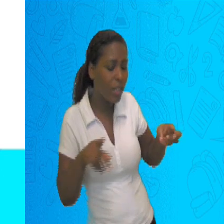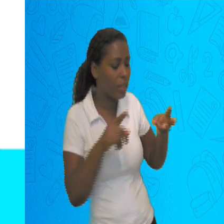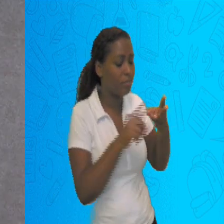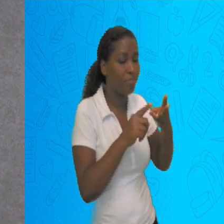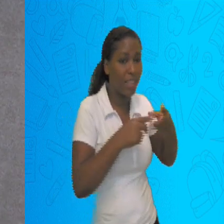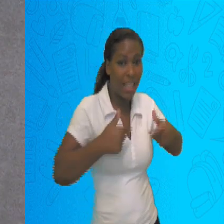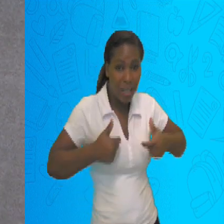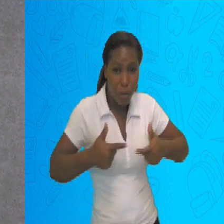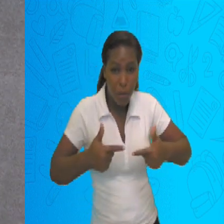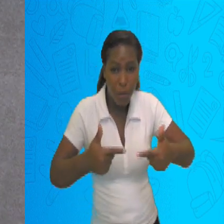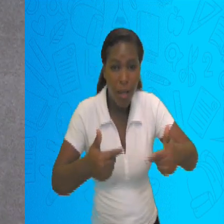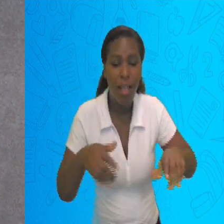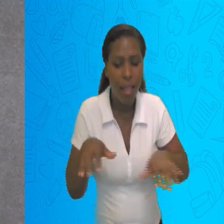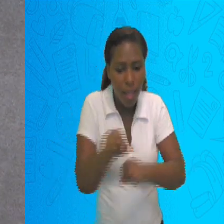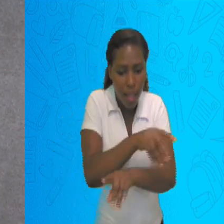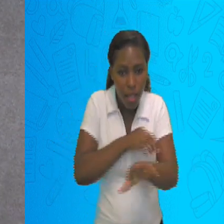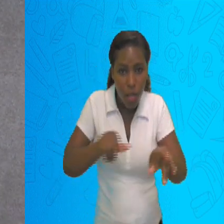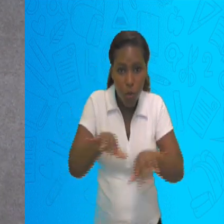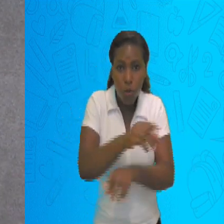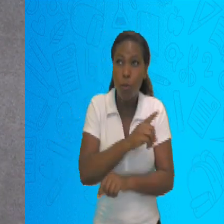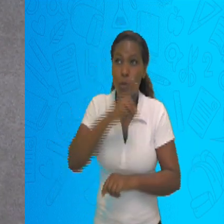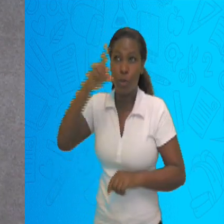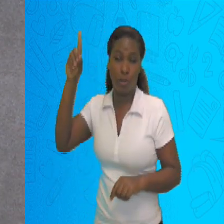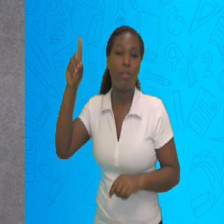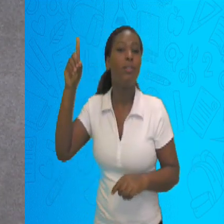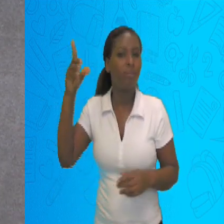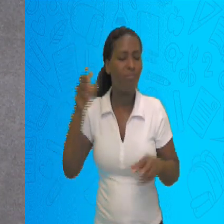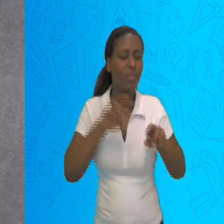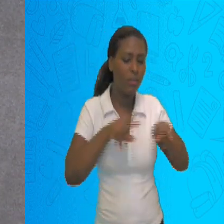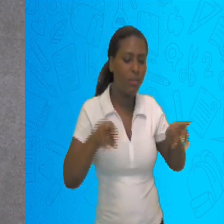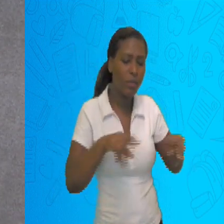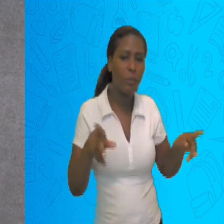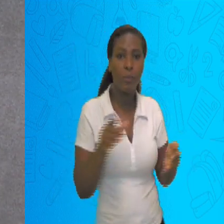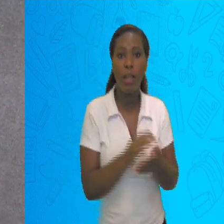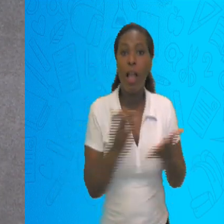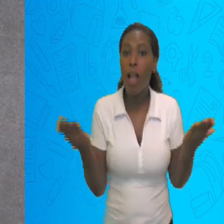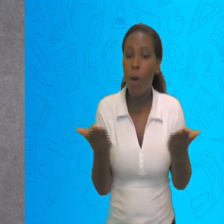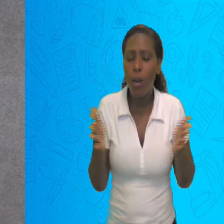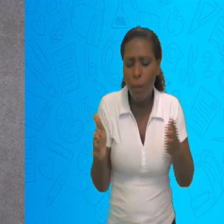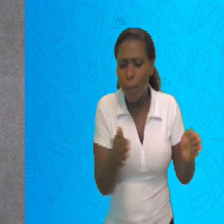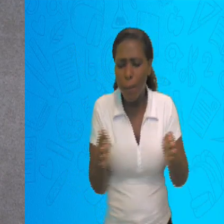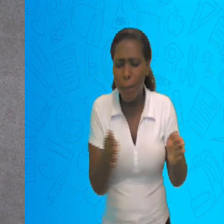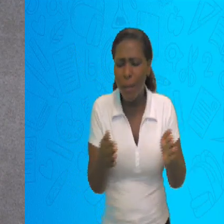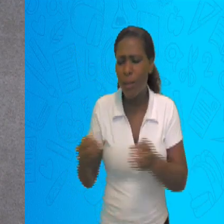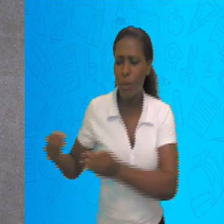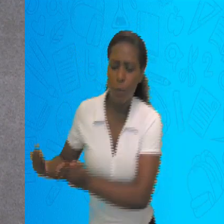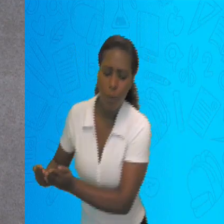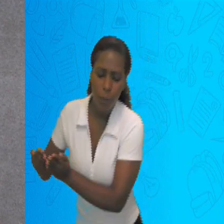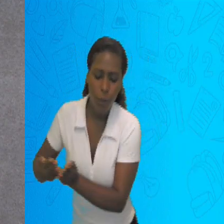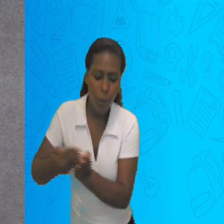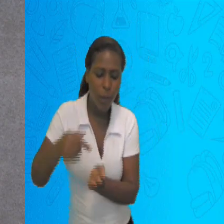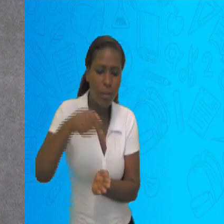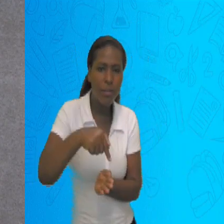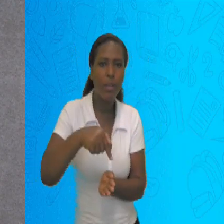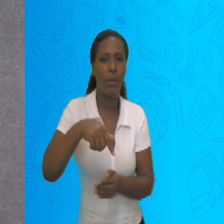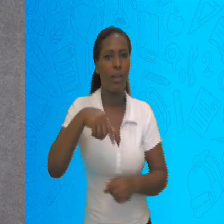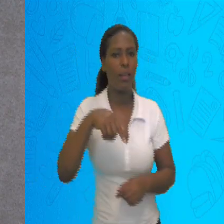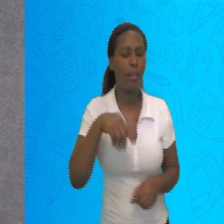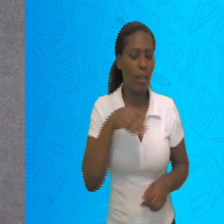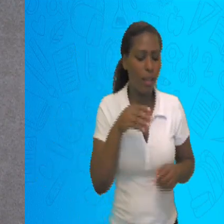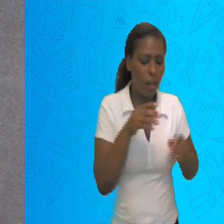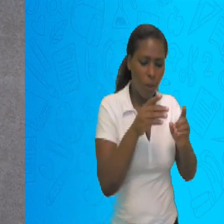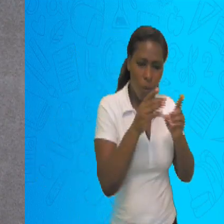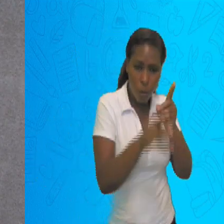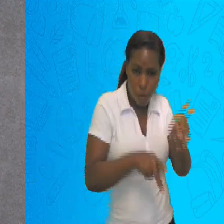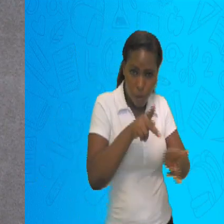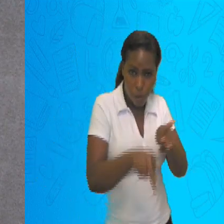mais sobre esse período, onde chegam os portugueses na dominação da terra, que já existiam os povos indígenas,